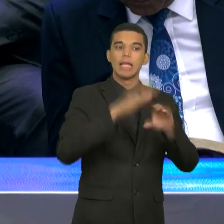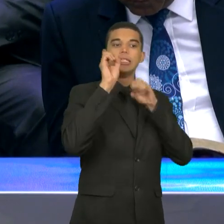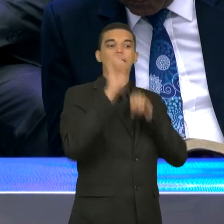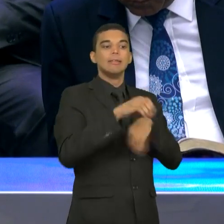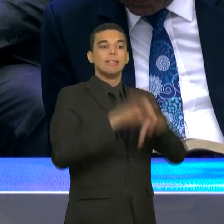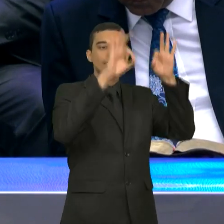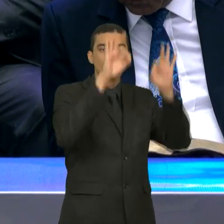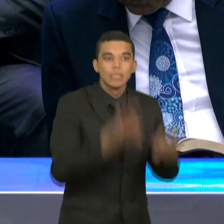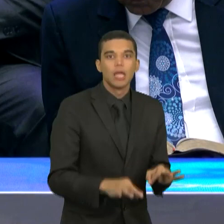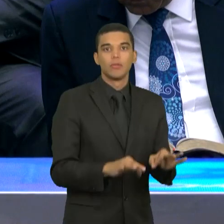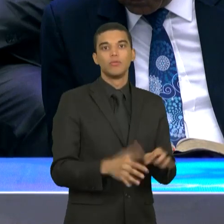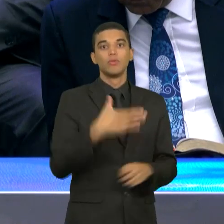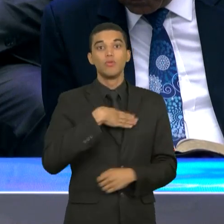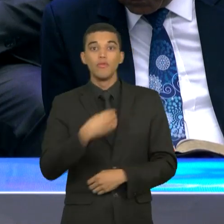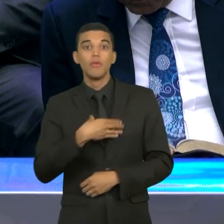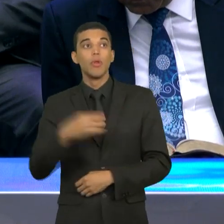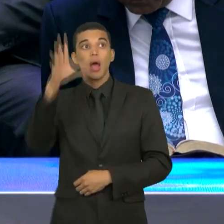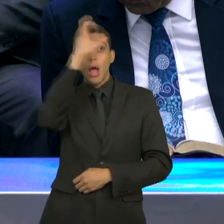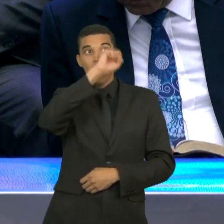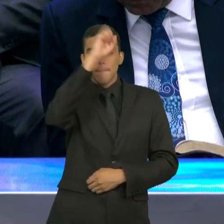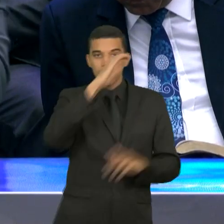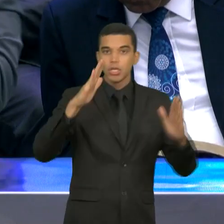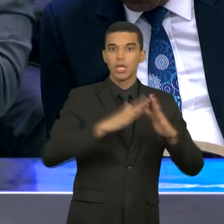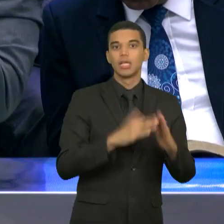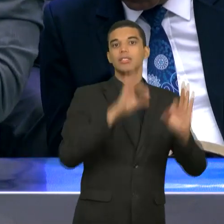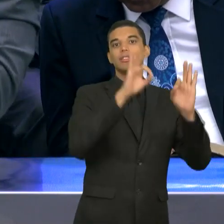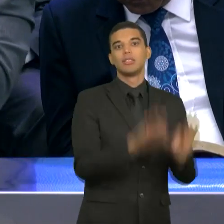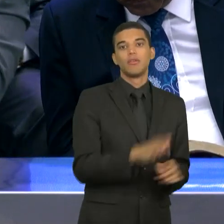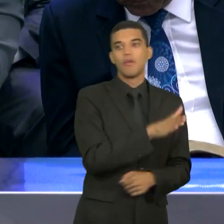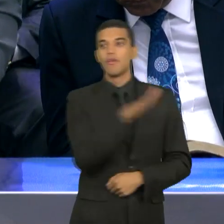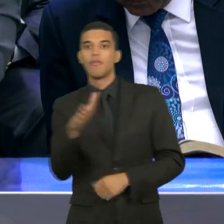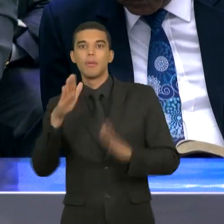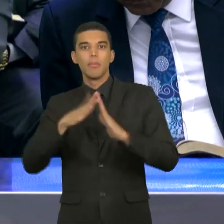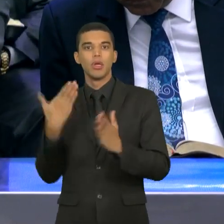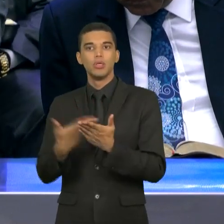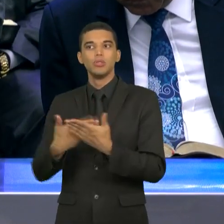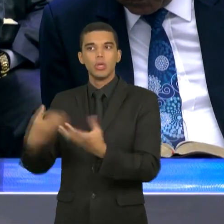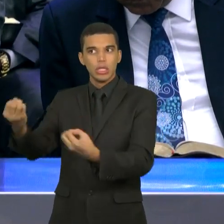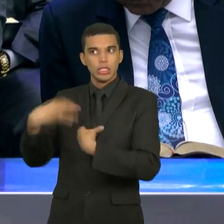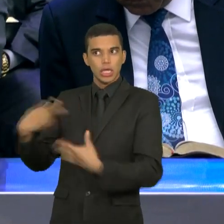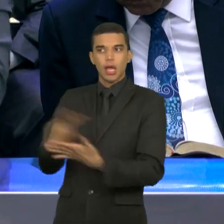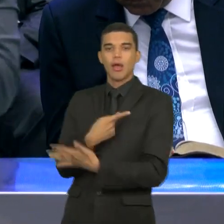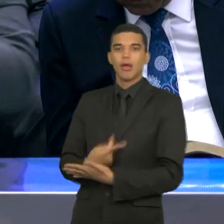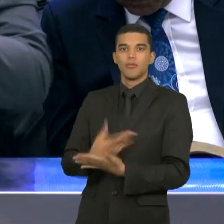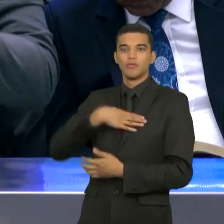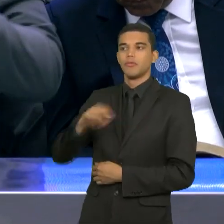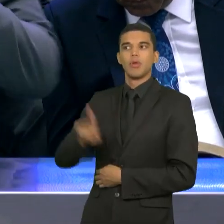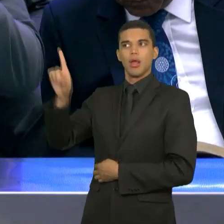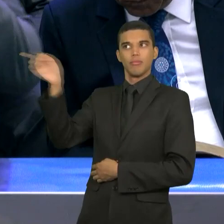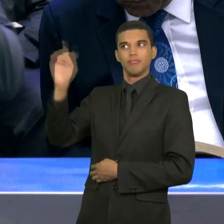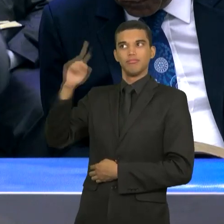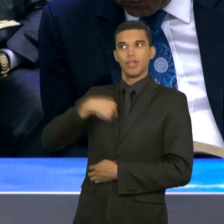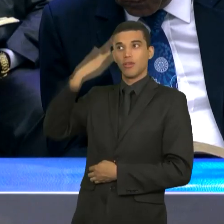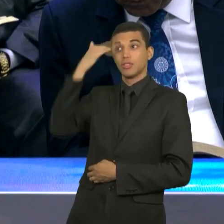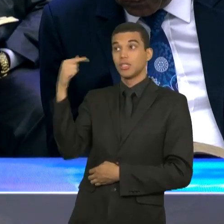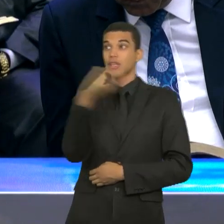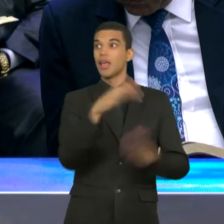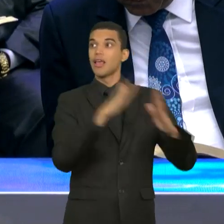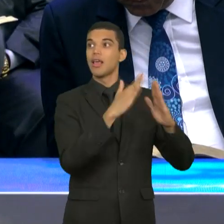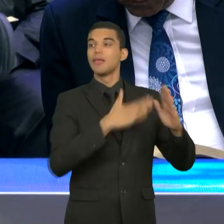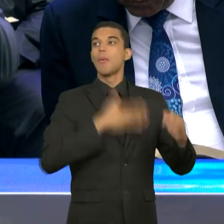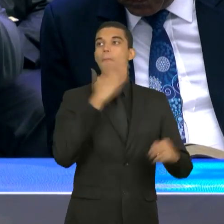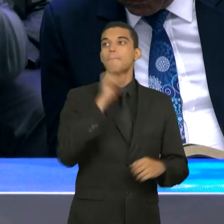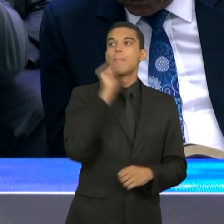a palavra de Deus para os filhos derruba tudo que a Escola Pública pode fazer e você fala eu tenho que ser agora em